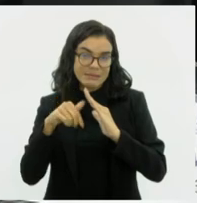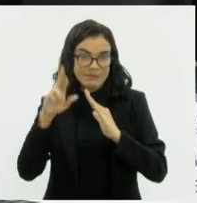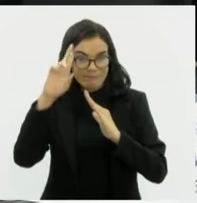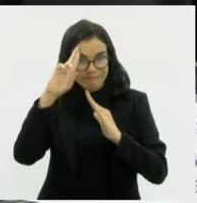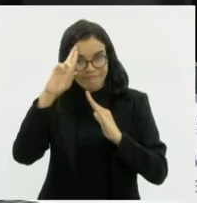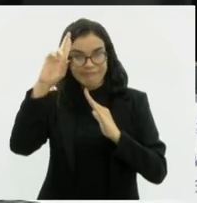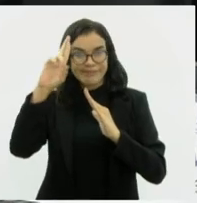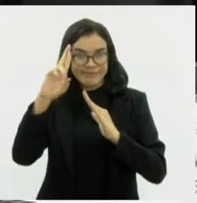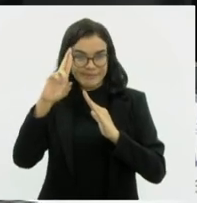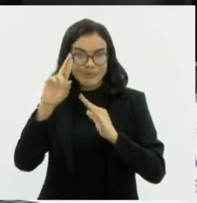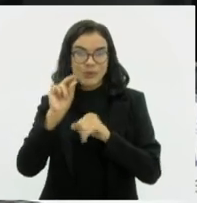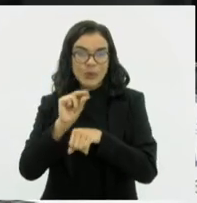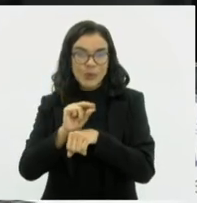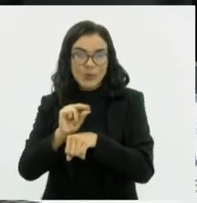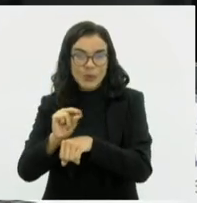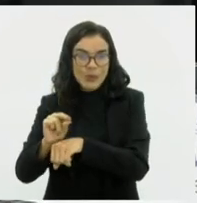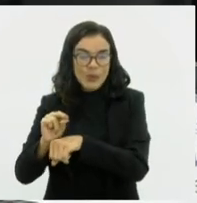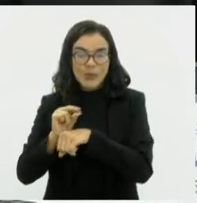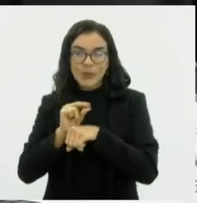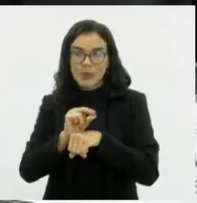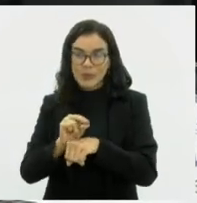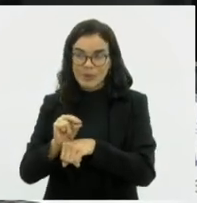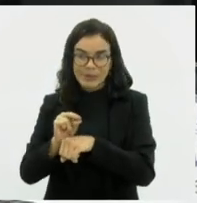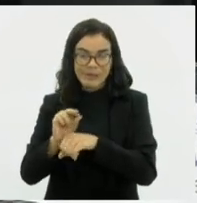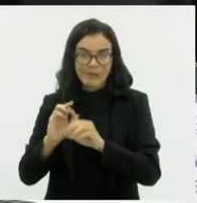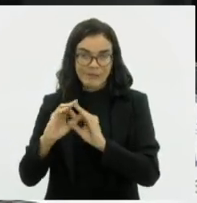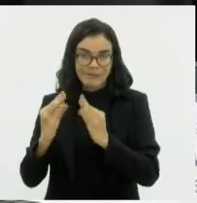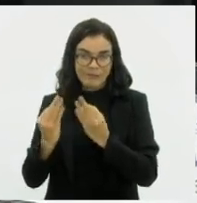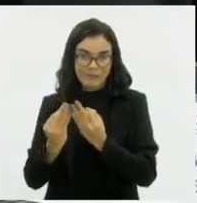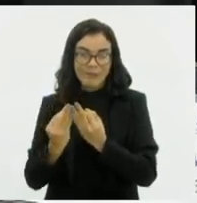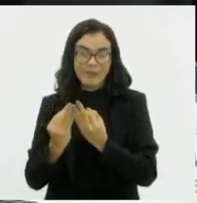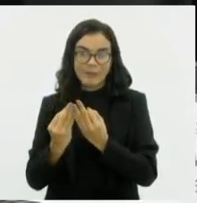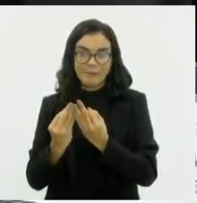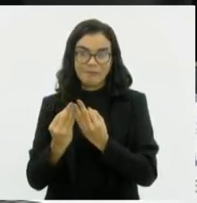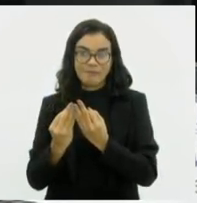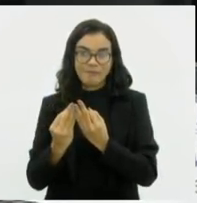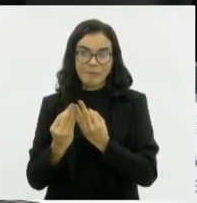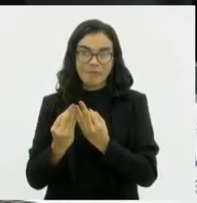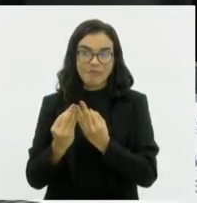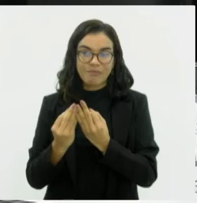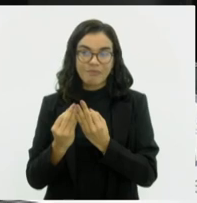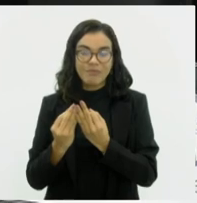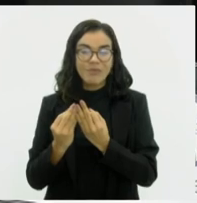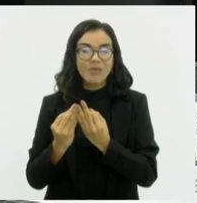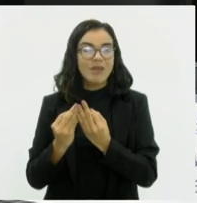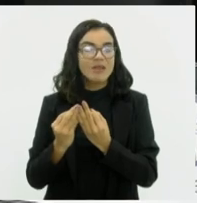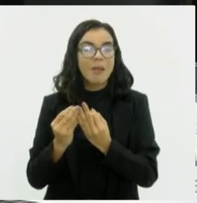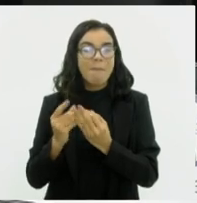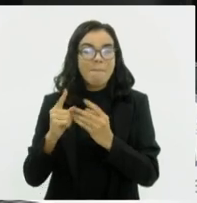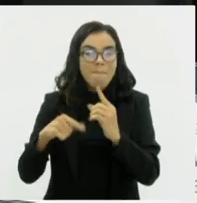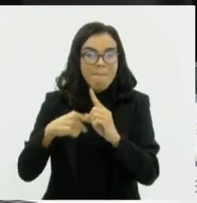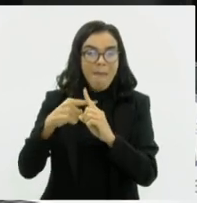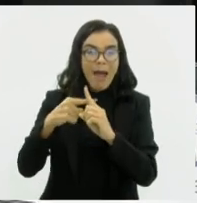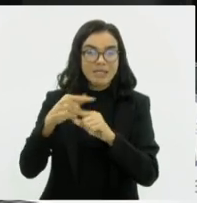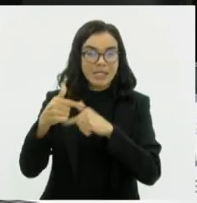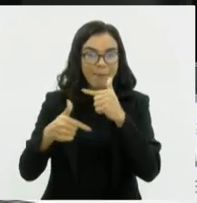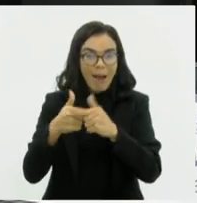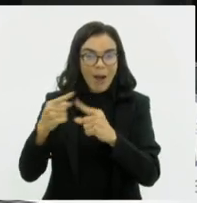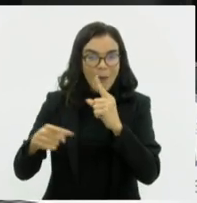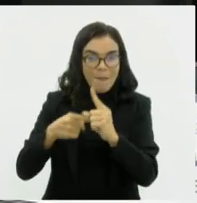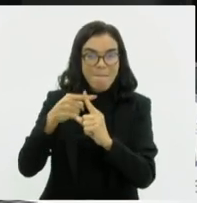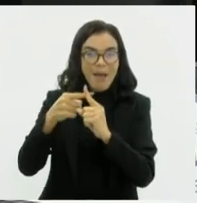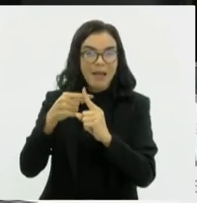dos seus lares, né, provedora das suas famílias, elas acumulam o trabalho de casa, de